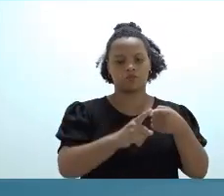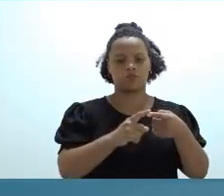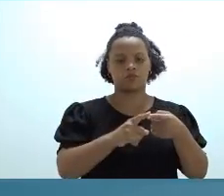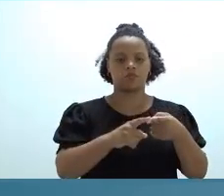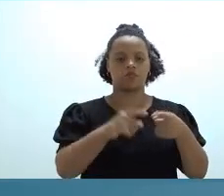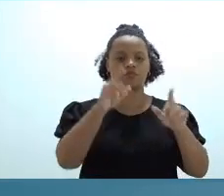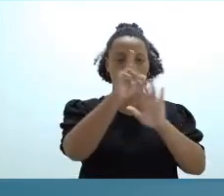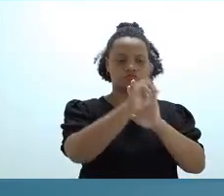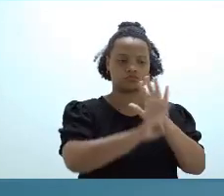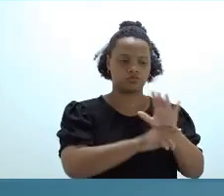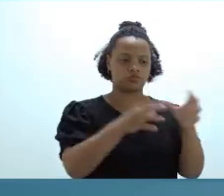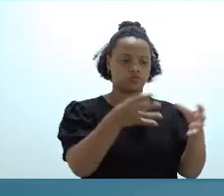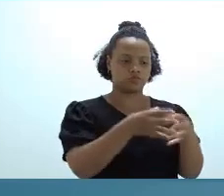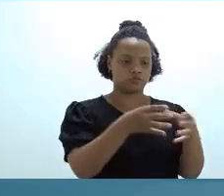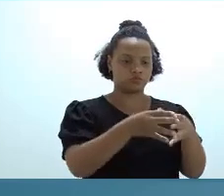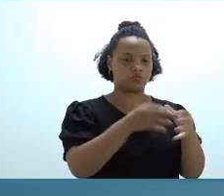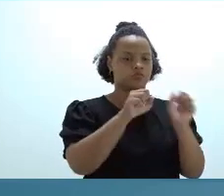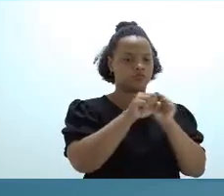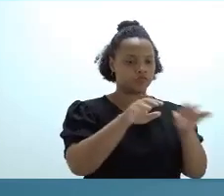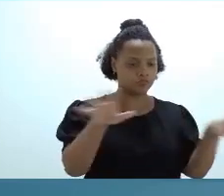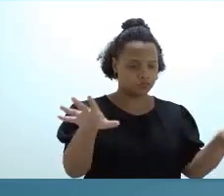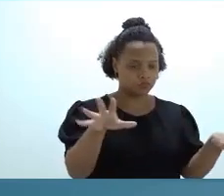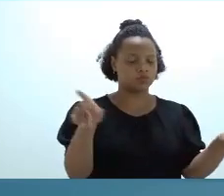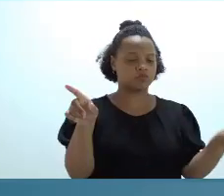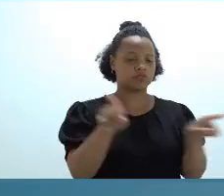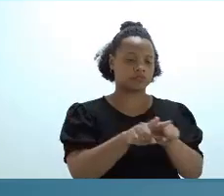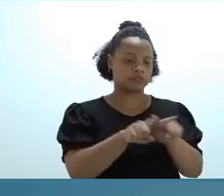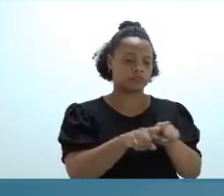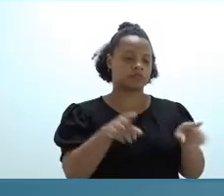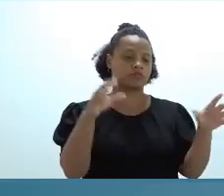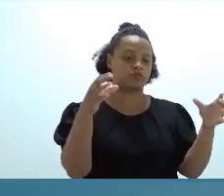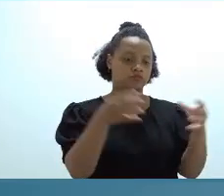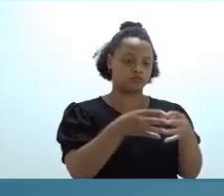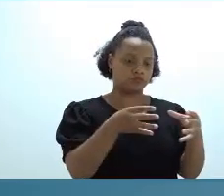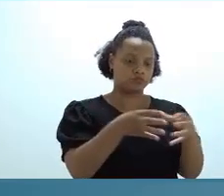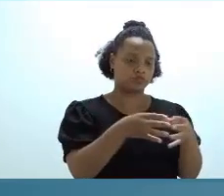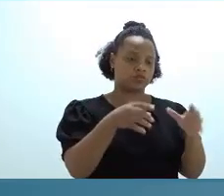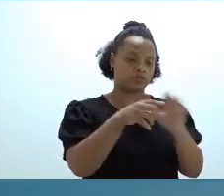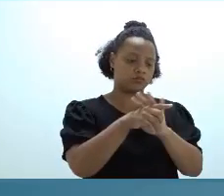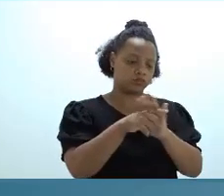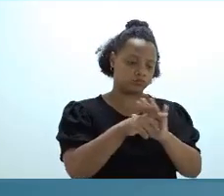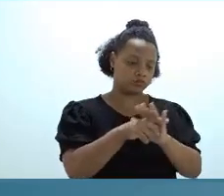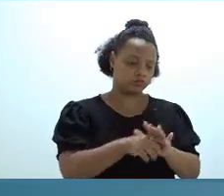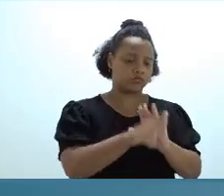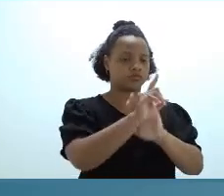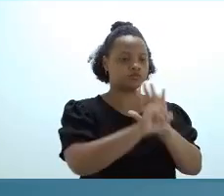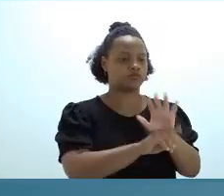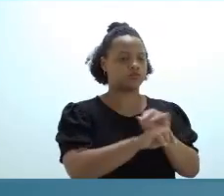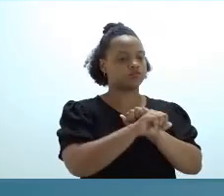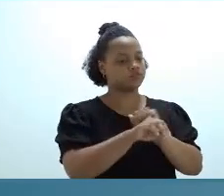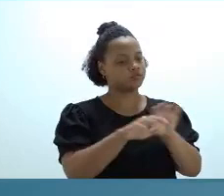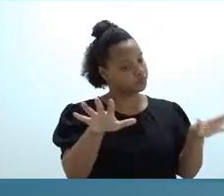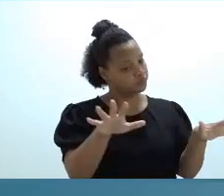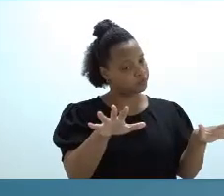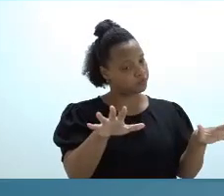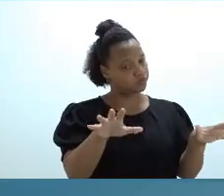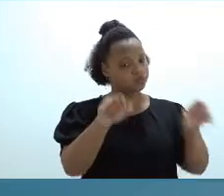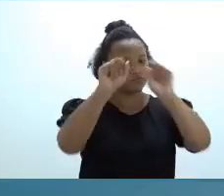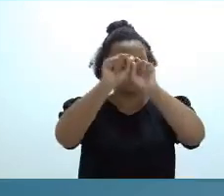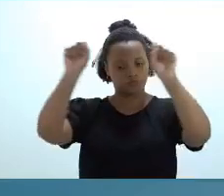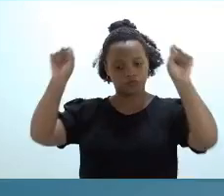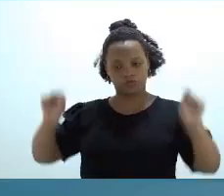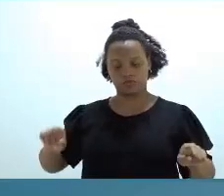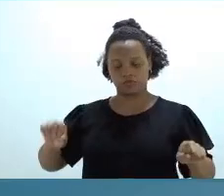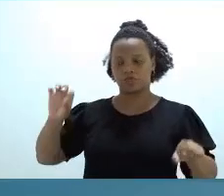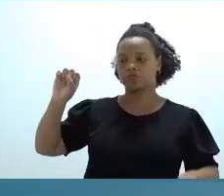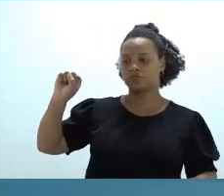público, caberá às turmas de direito público TJPA a análise da questão. O Superior Tribunal de Justiça possui entendimento